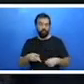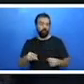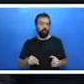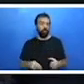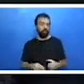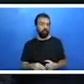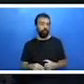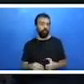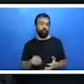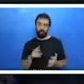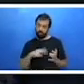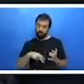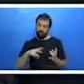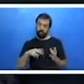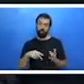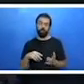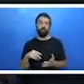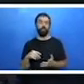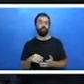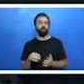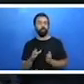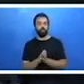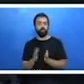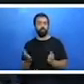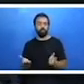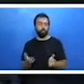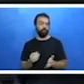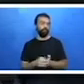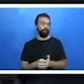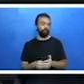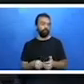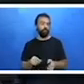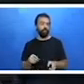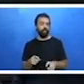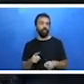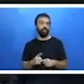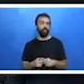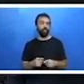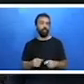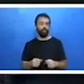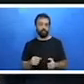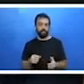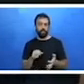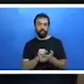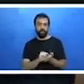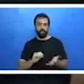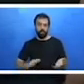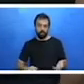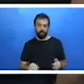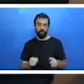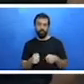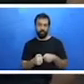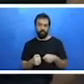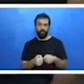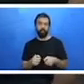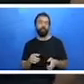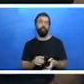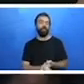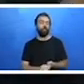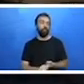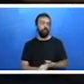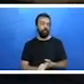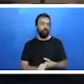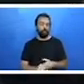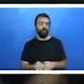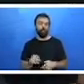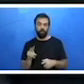57 e depois 66 até 69. Resolvemos as atividades juntos, assistimos o caos do lobisomem, que eu